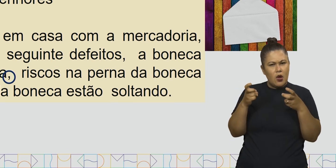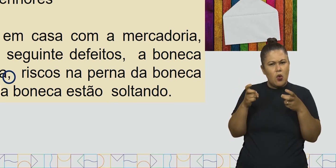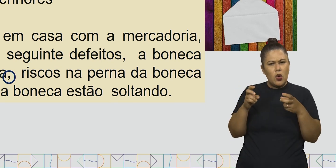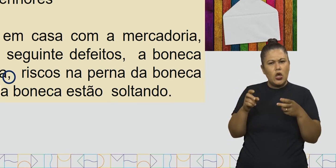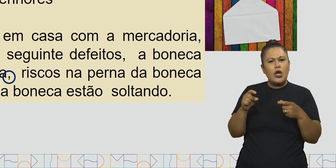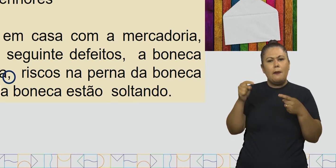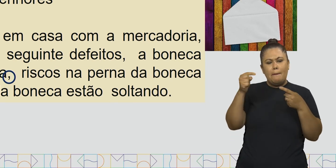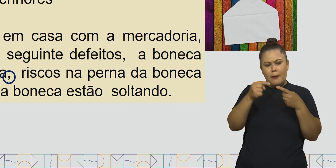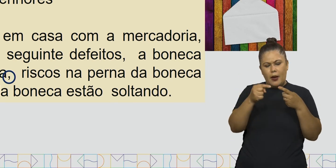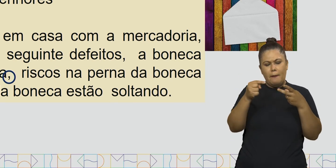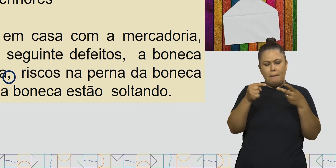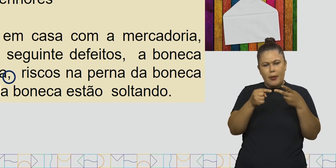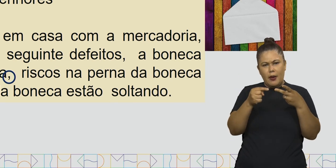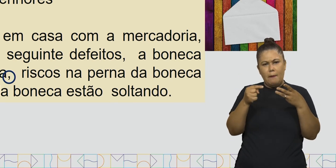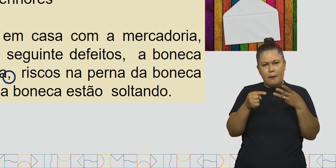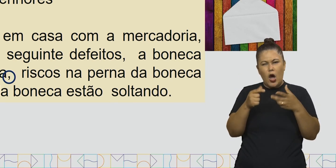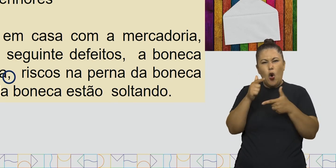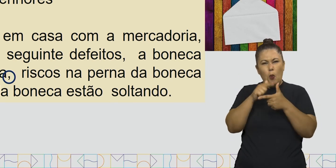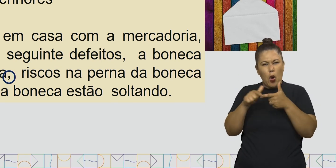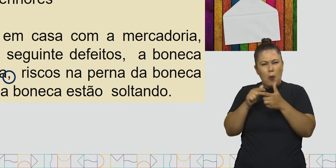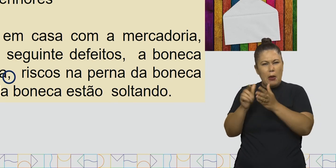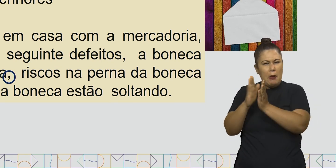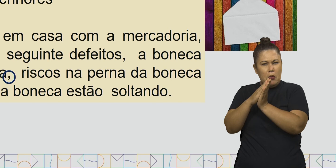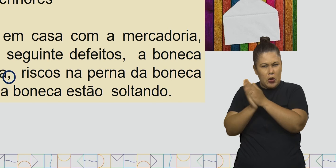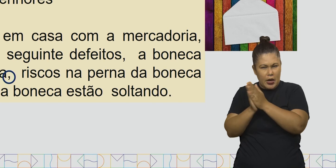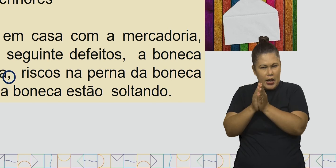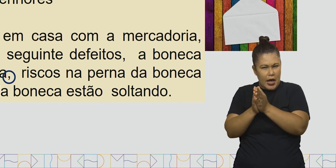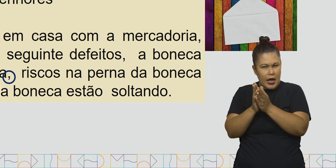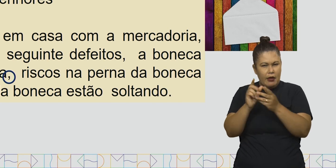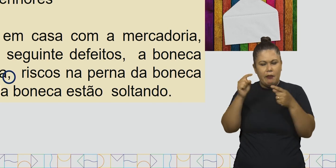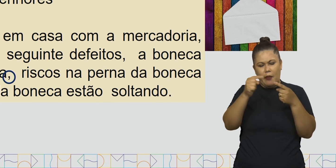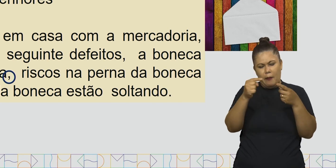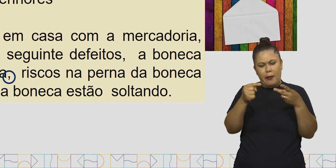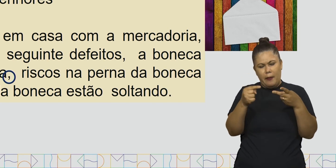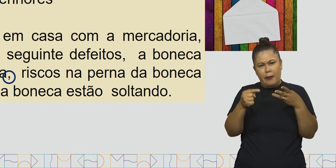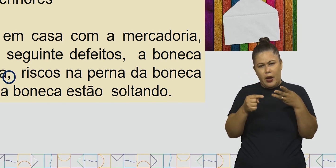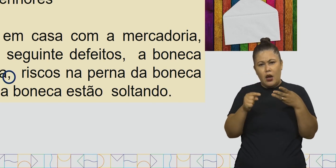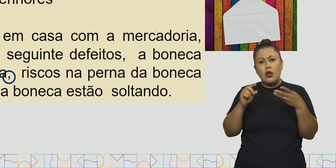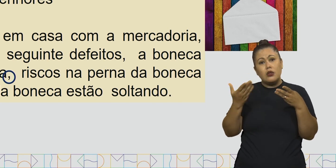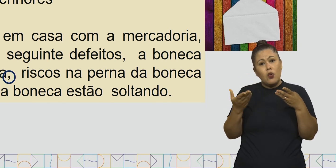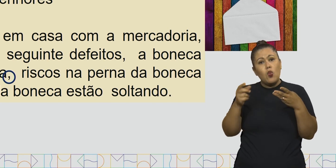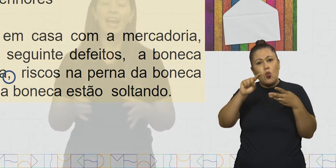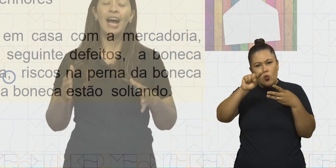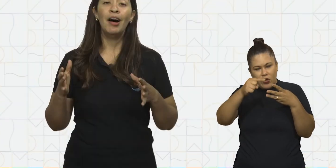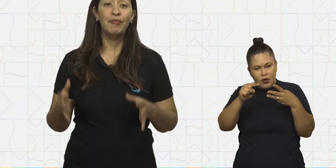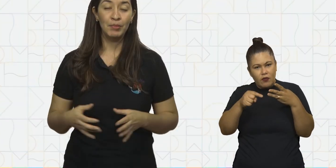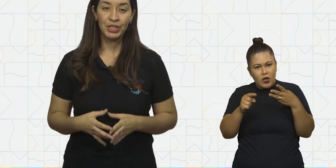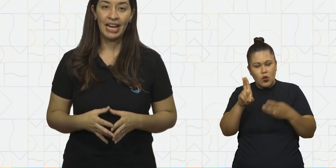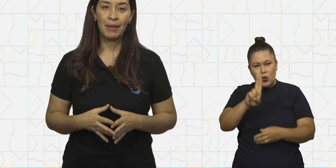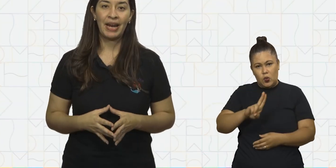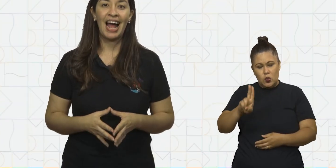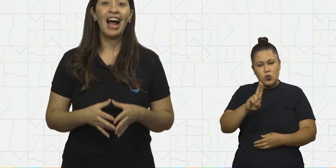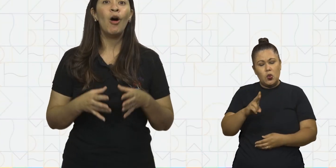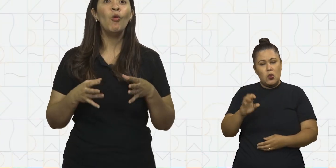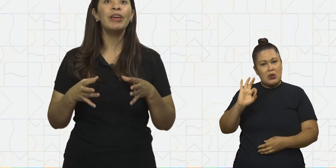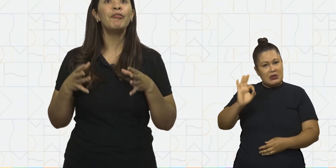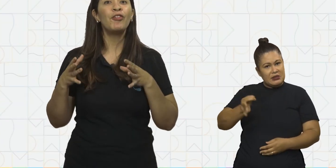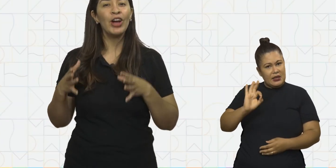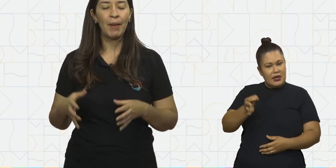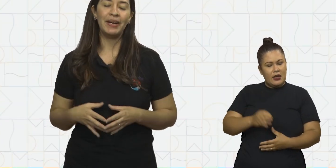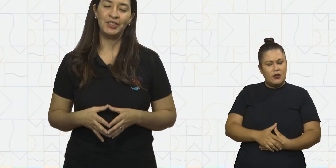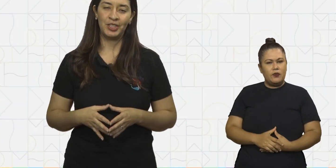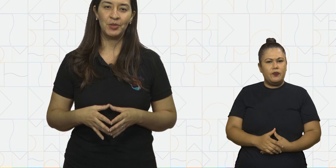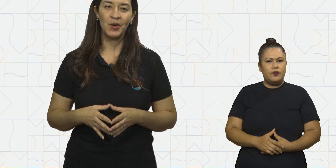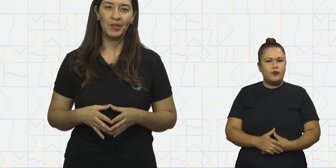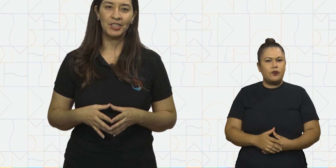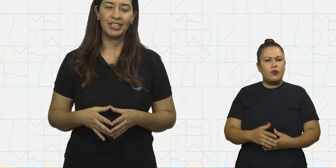foi enumerado os problemas da boneca, por isso a vírgula. Vamos relembrar o que